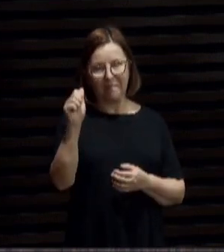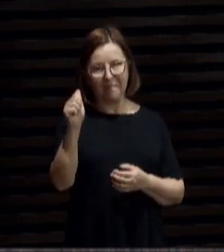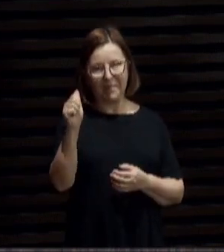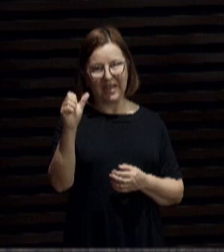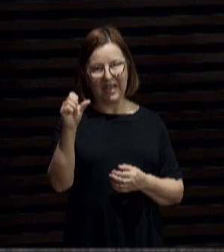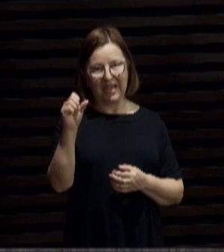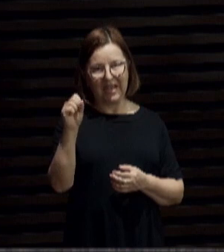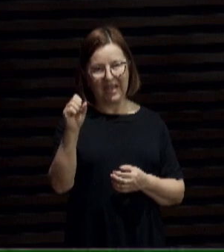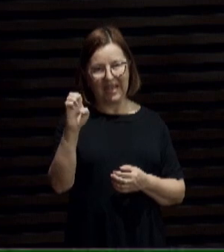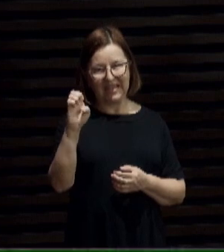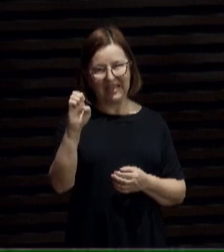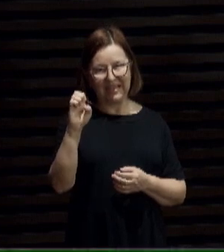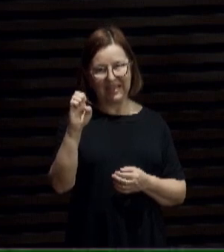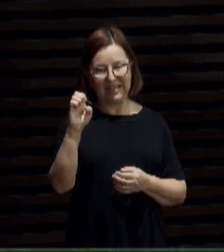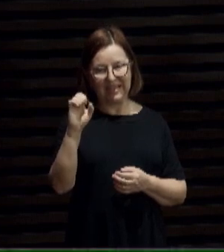anthraquia.